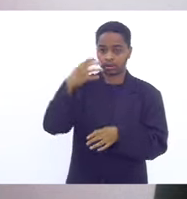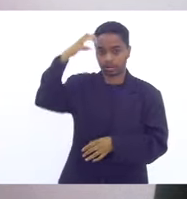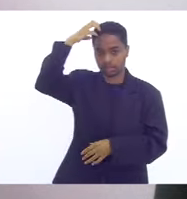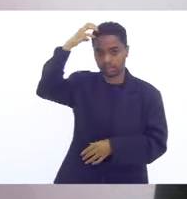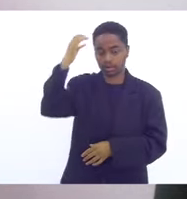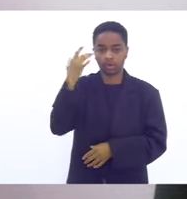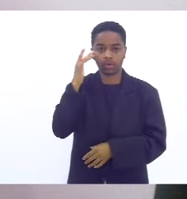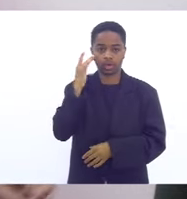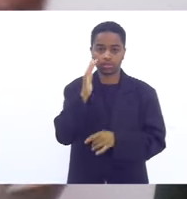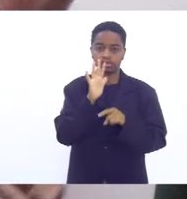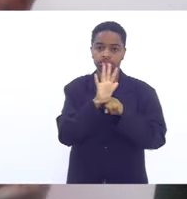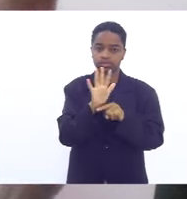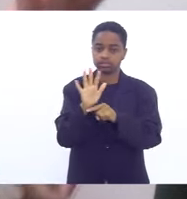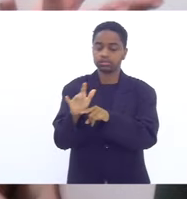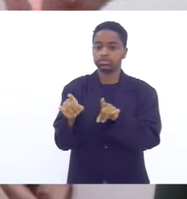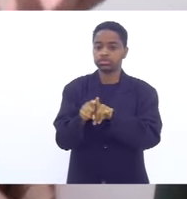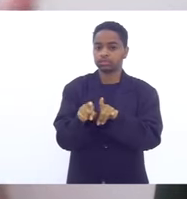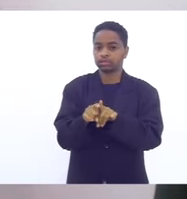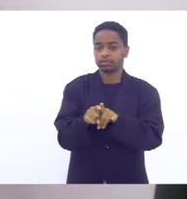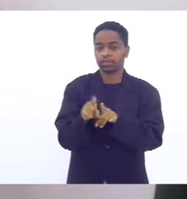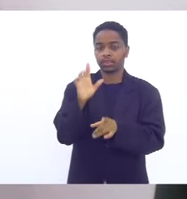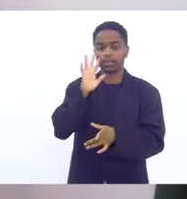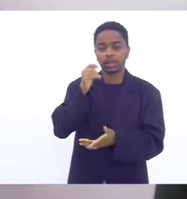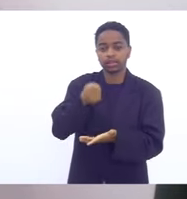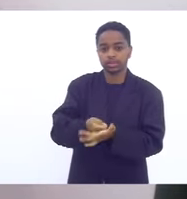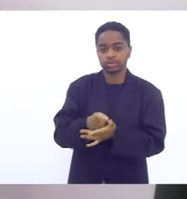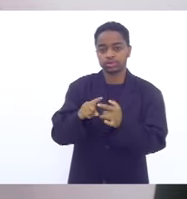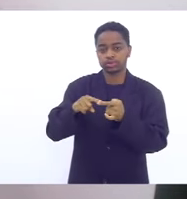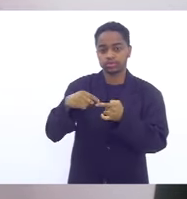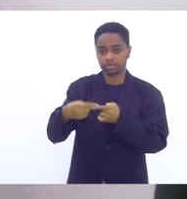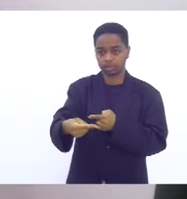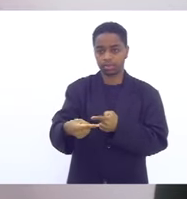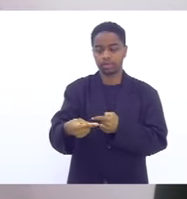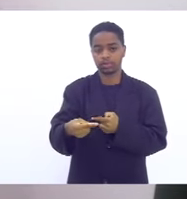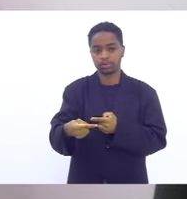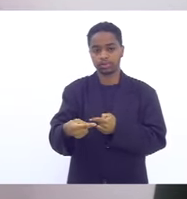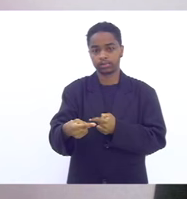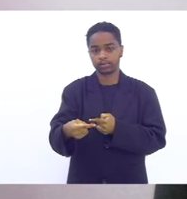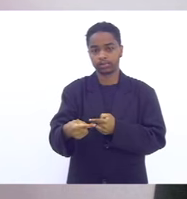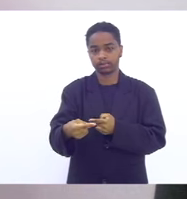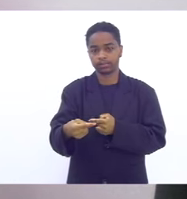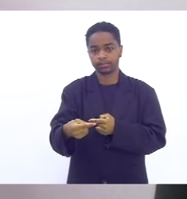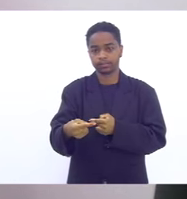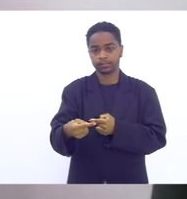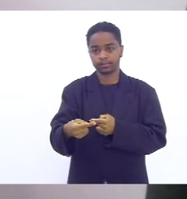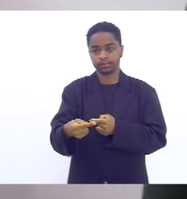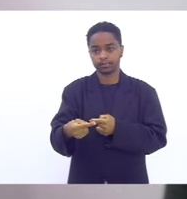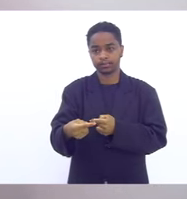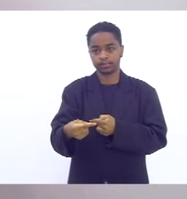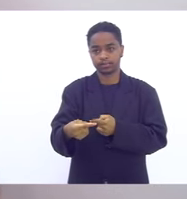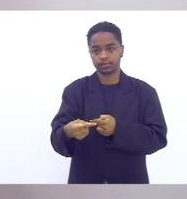pode contribuir muito numa decisão, né, posterior que seja